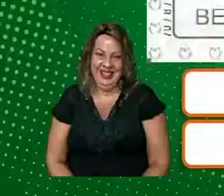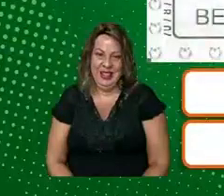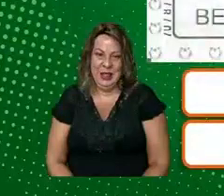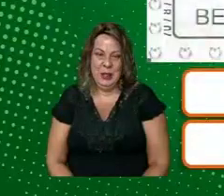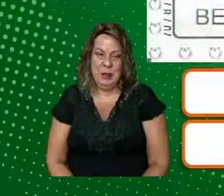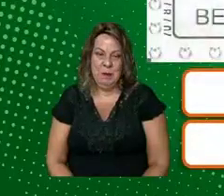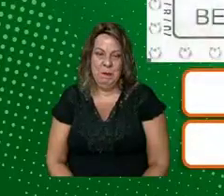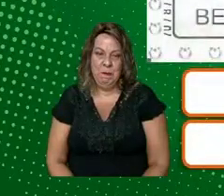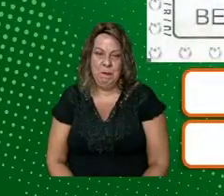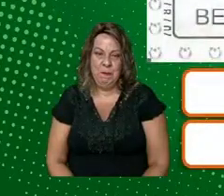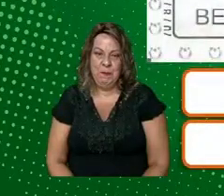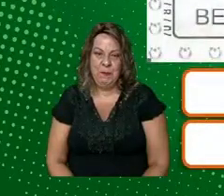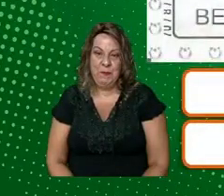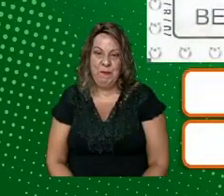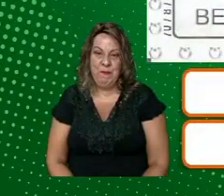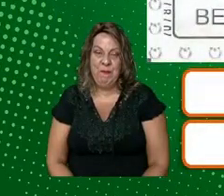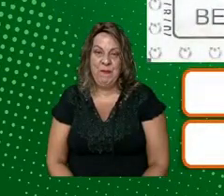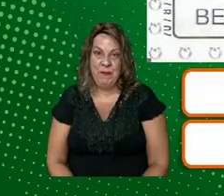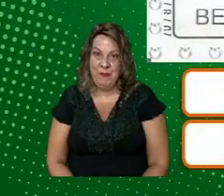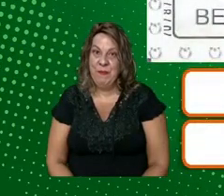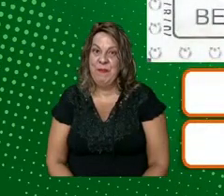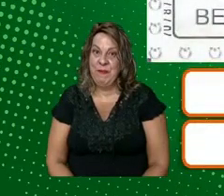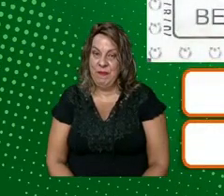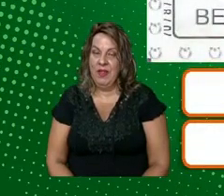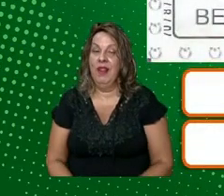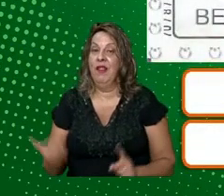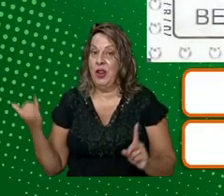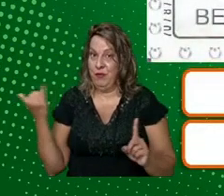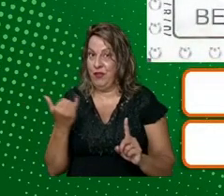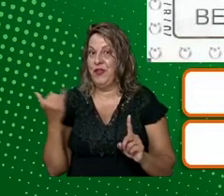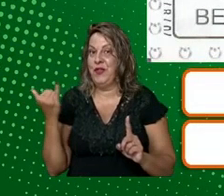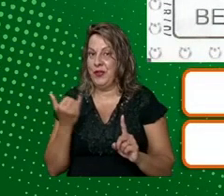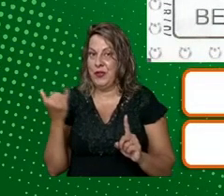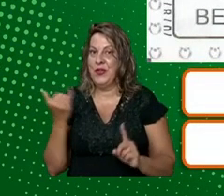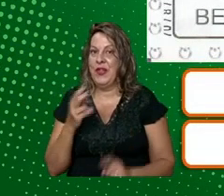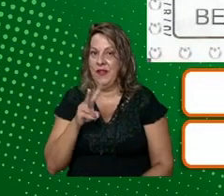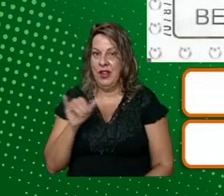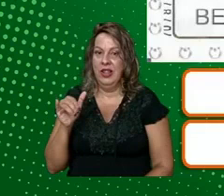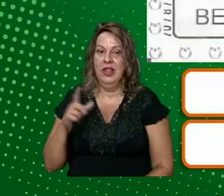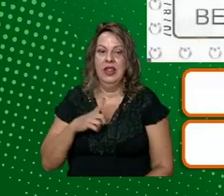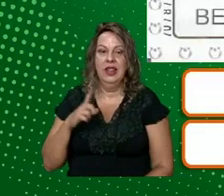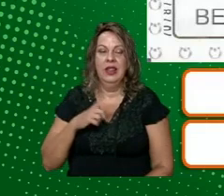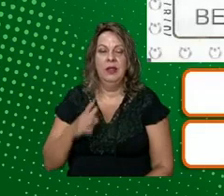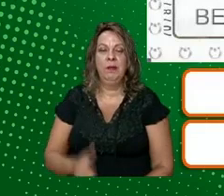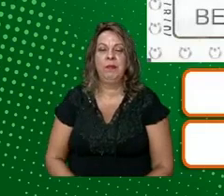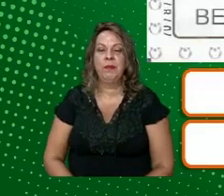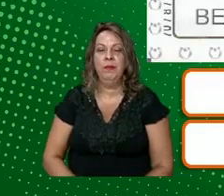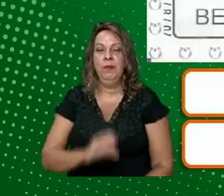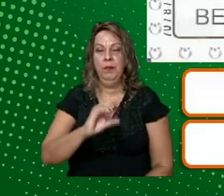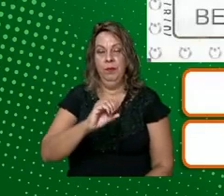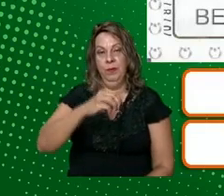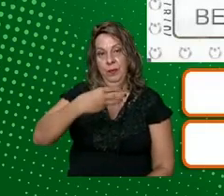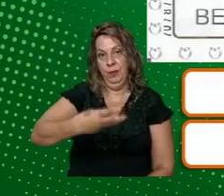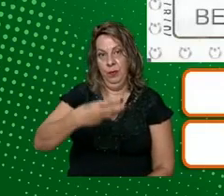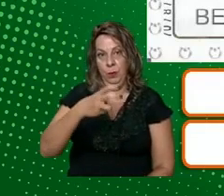é. Vou te contar tudo agora, olha só, portador do título